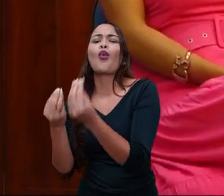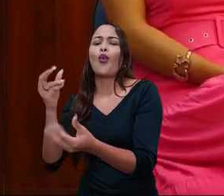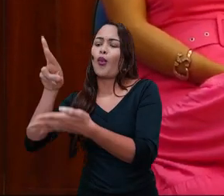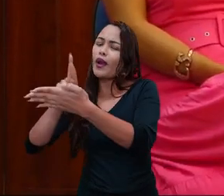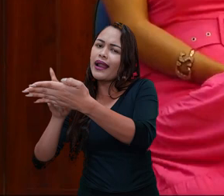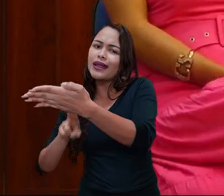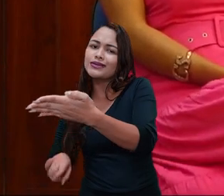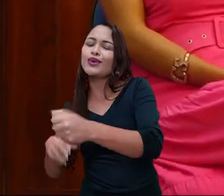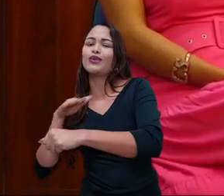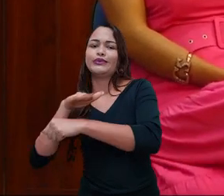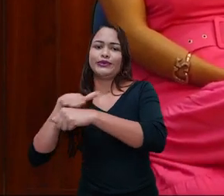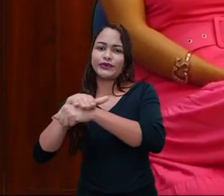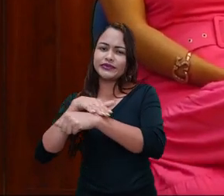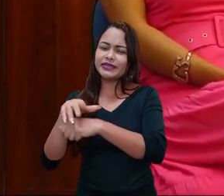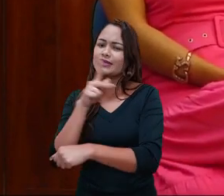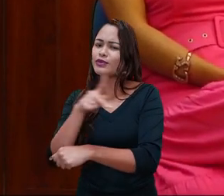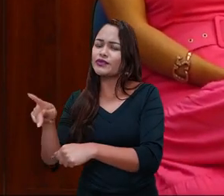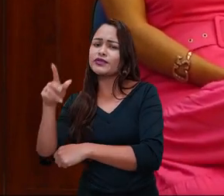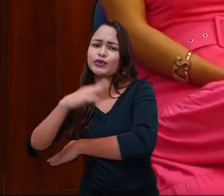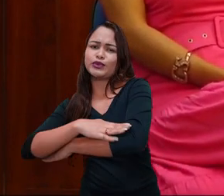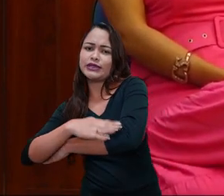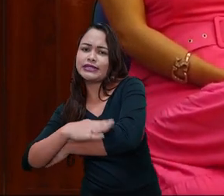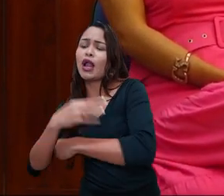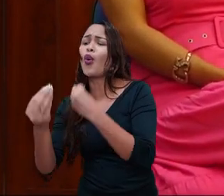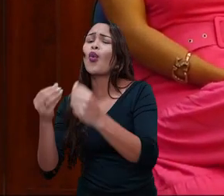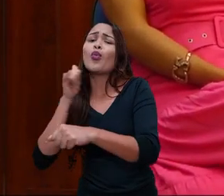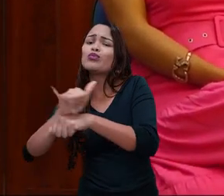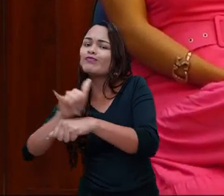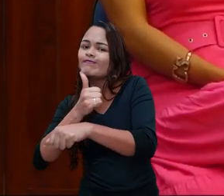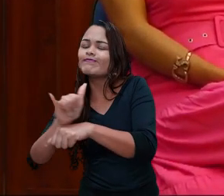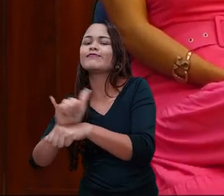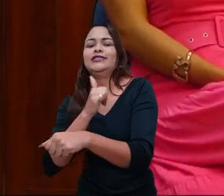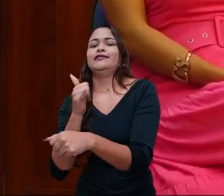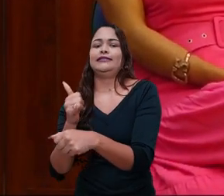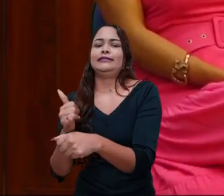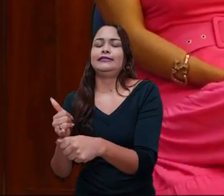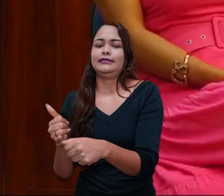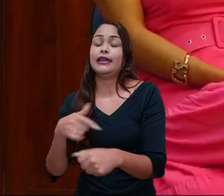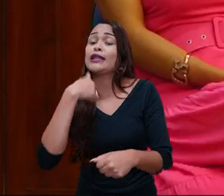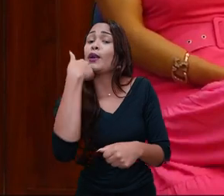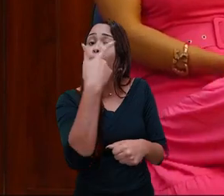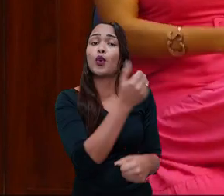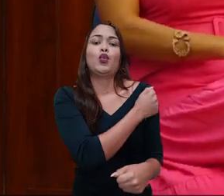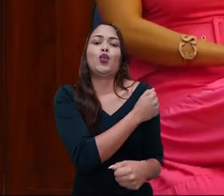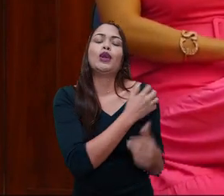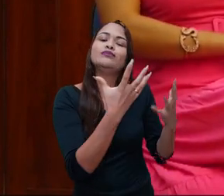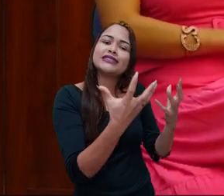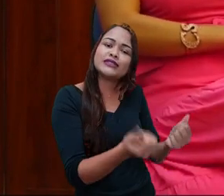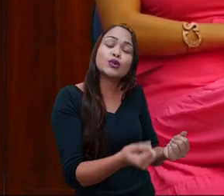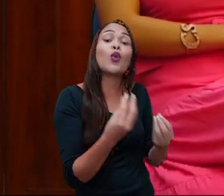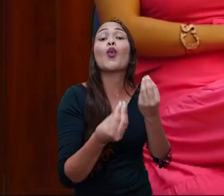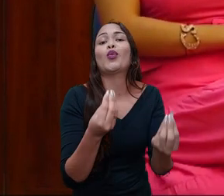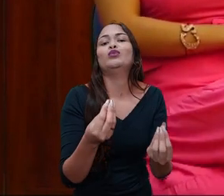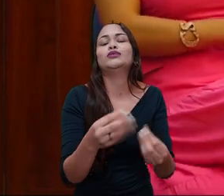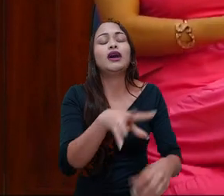com os professores de turma para montar as minhas estratégias. Aí, para ele começar a me aceitar, ele começou a cheirar minha mão e